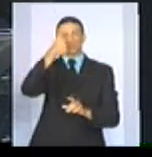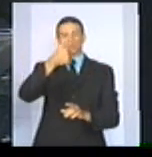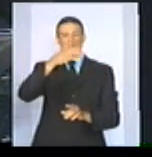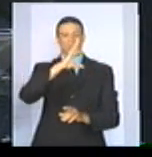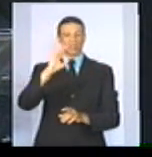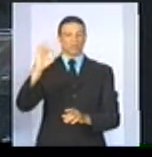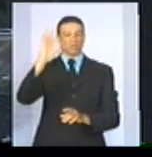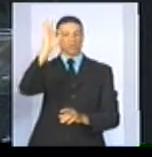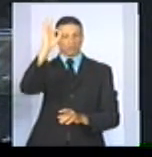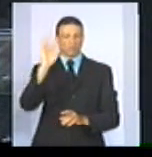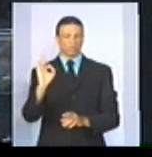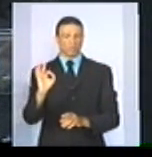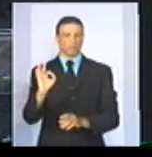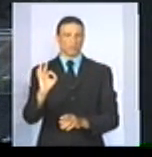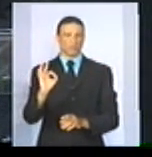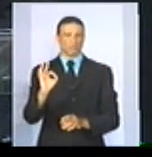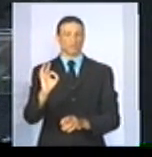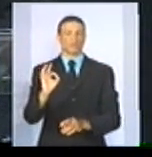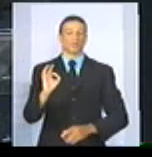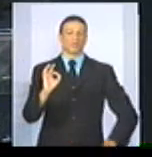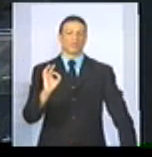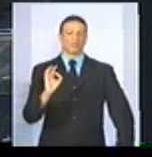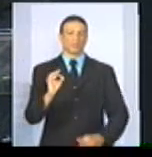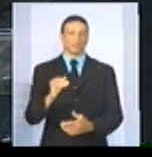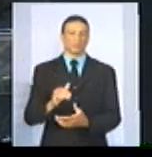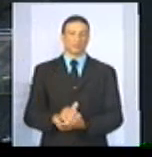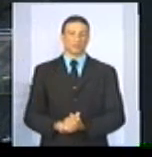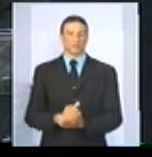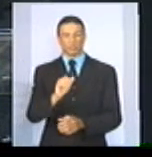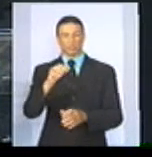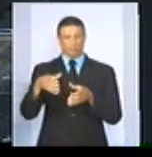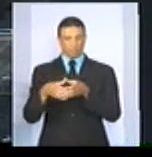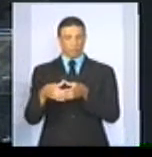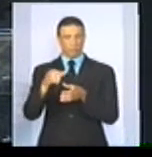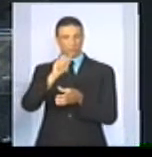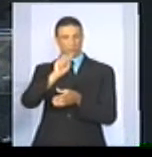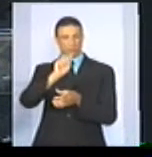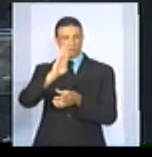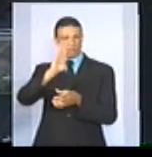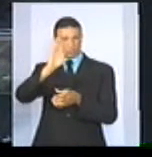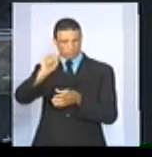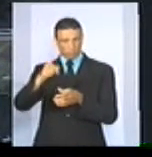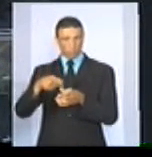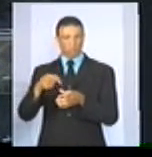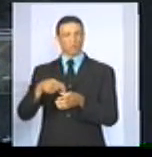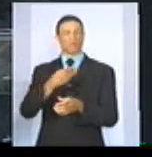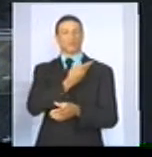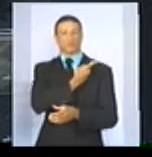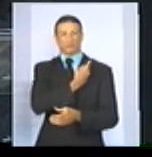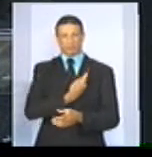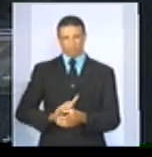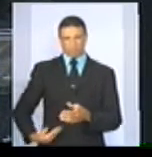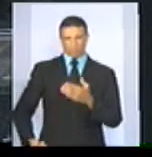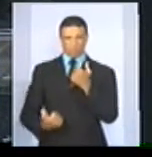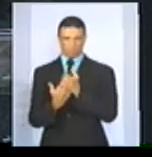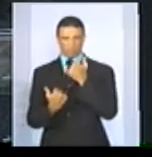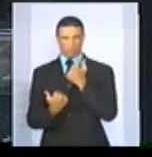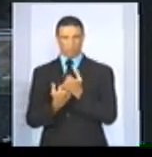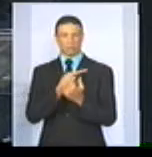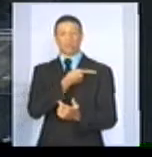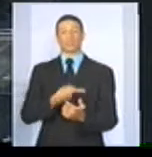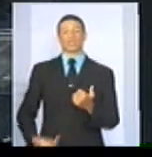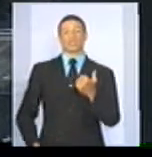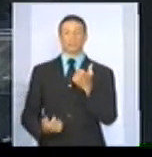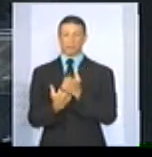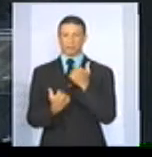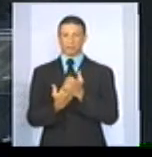brasileiros, portanto. Eu, na ABRA, participo como vice-presidente executivo que sou do Grupo Bandeirantes de Comunicação,